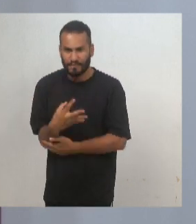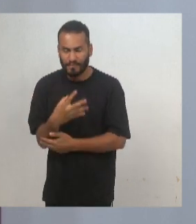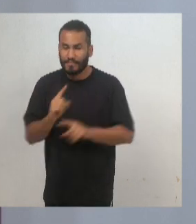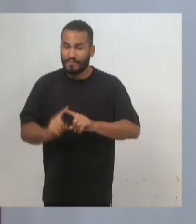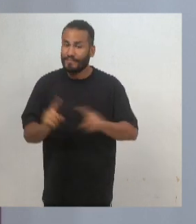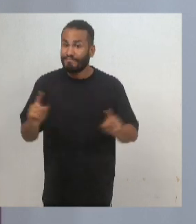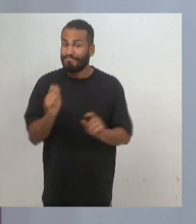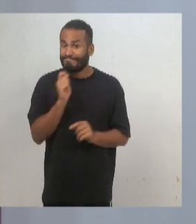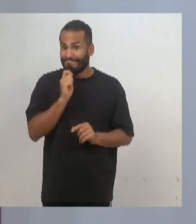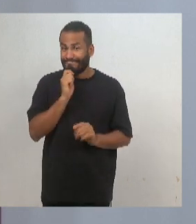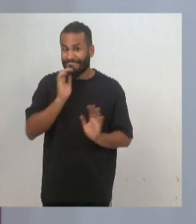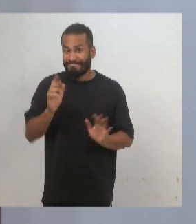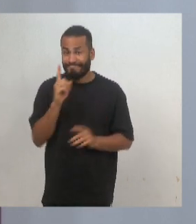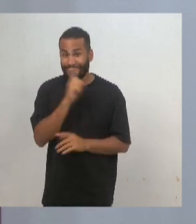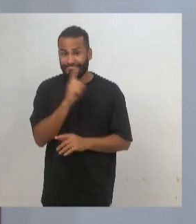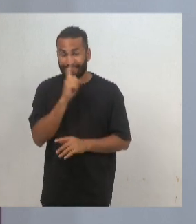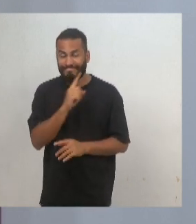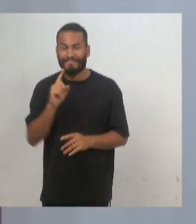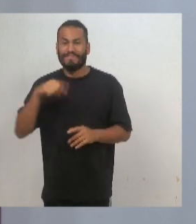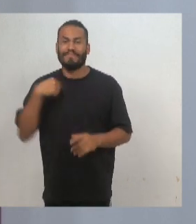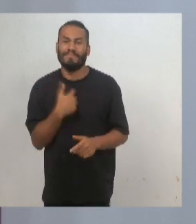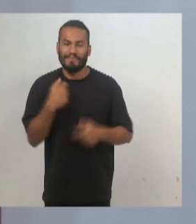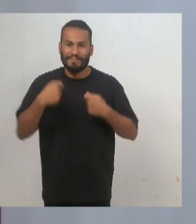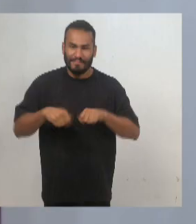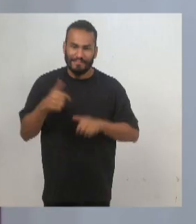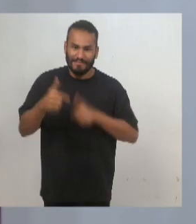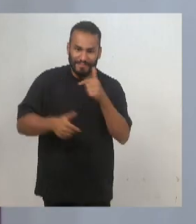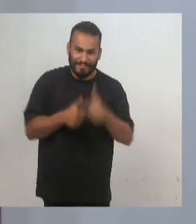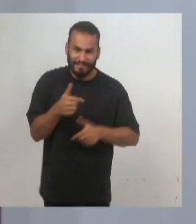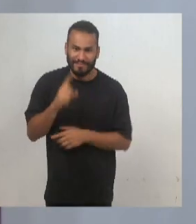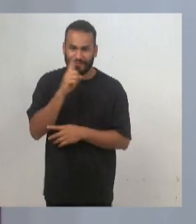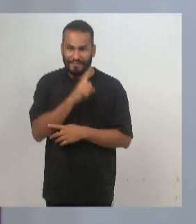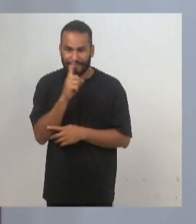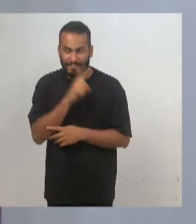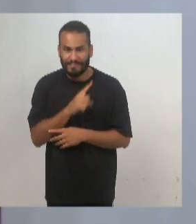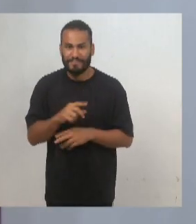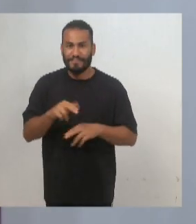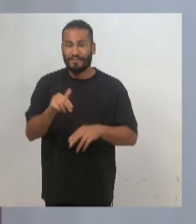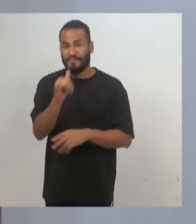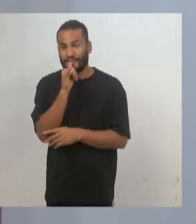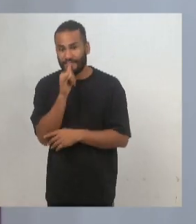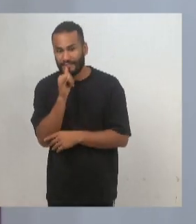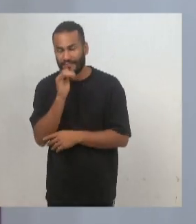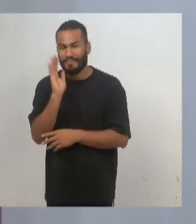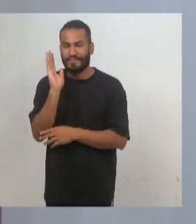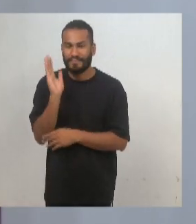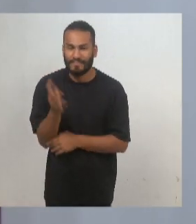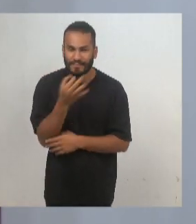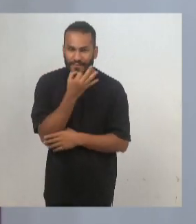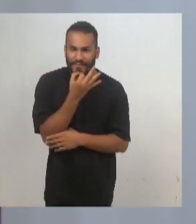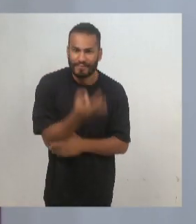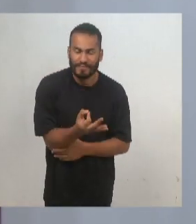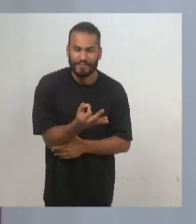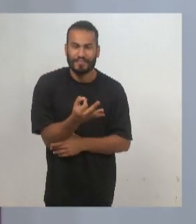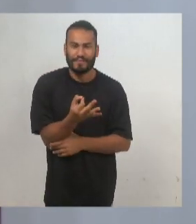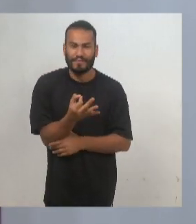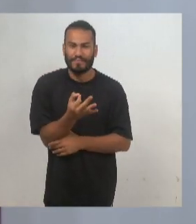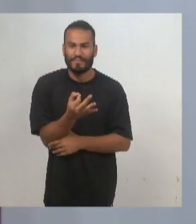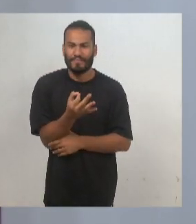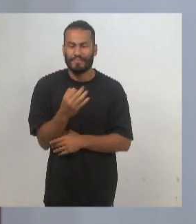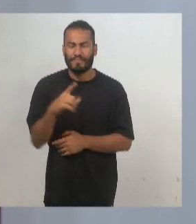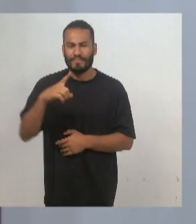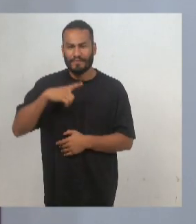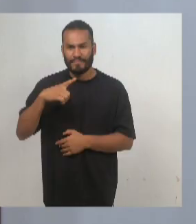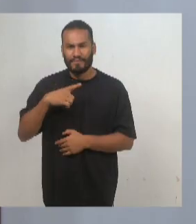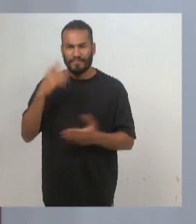mas ainda há falhas e a gente tem que trabalhar nessas falhas. Por exemplo, a gente já deu a sugestão aqui de